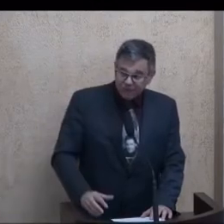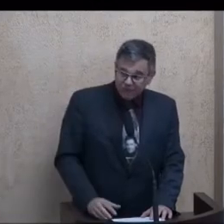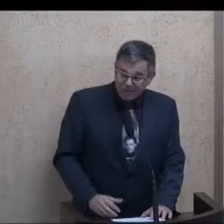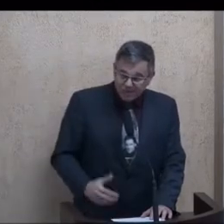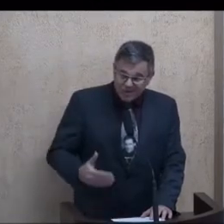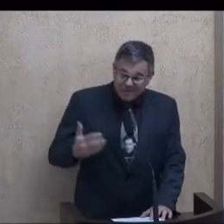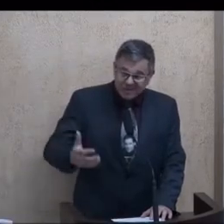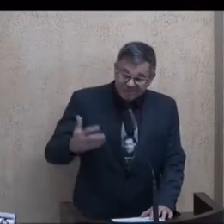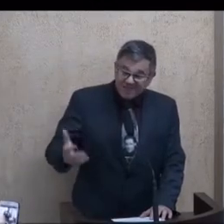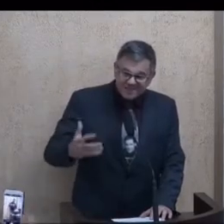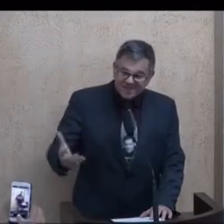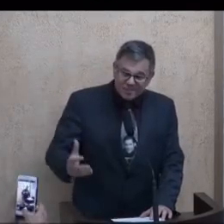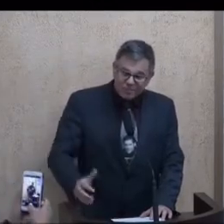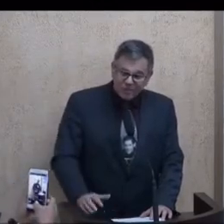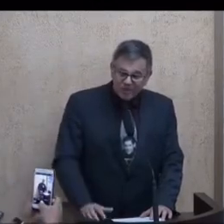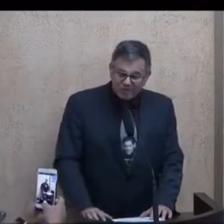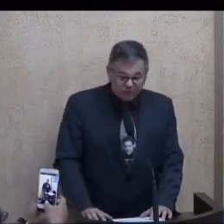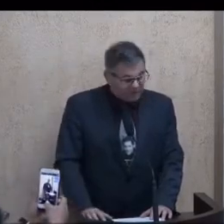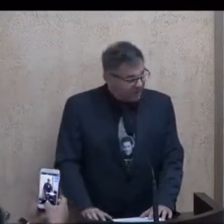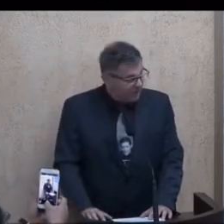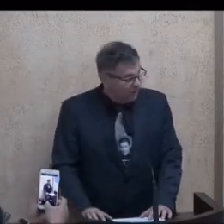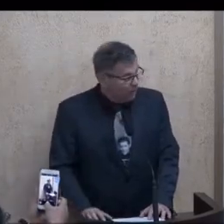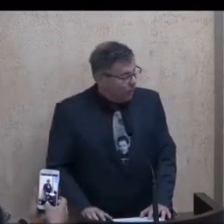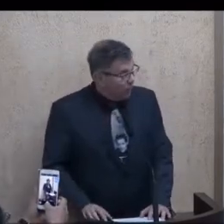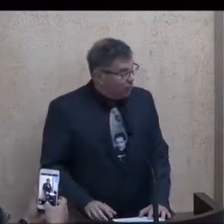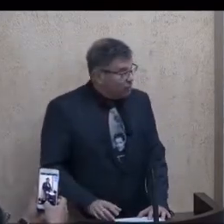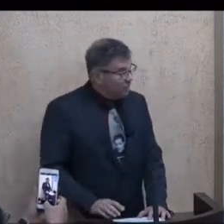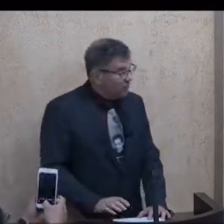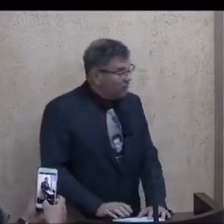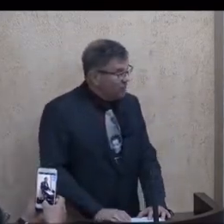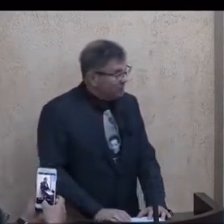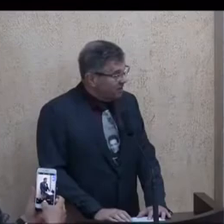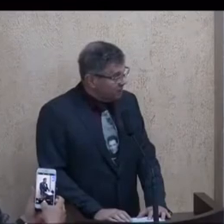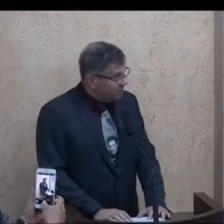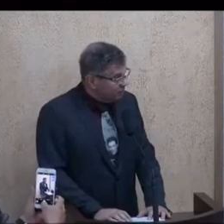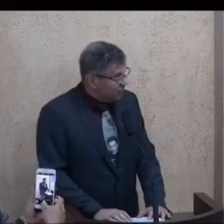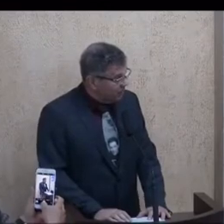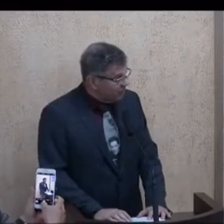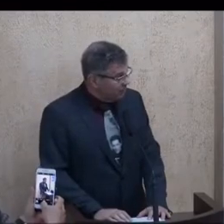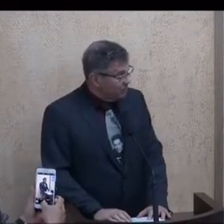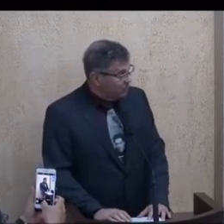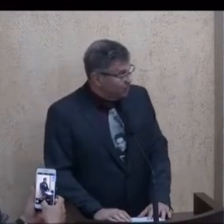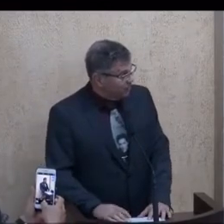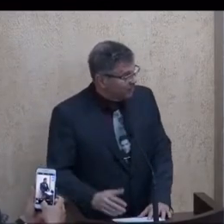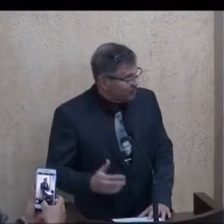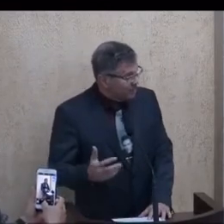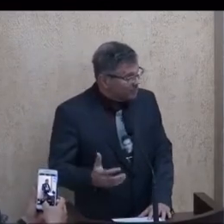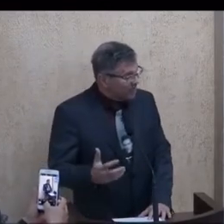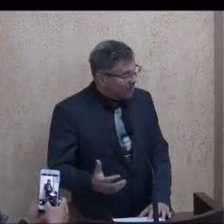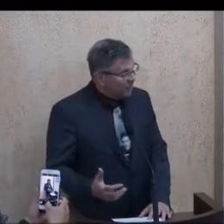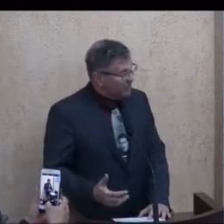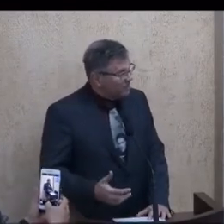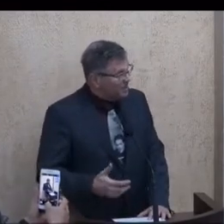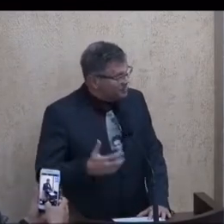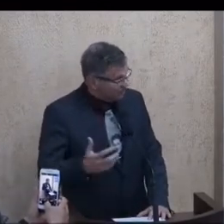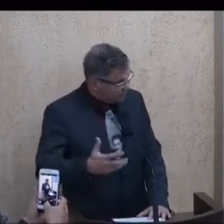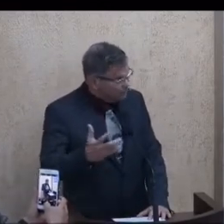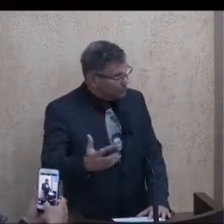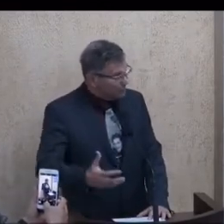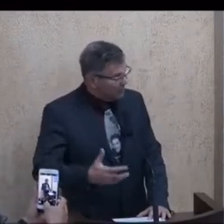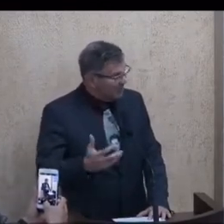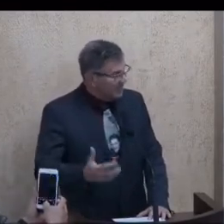frente ao seu tempo, ele já fazia provocações. Hoje, às vezes, aqui, vereador Cleiton, nós debatemos